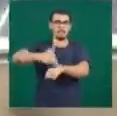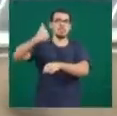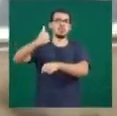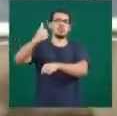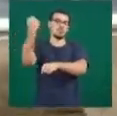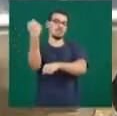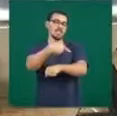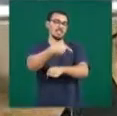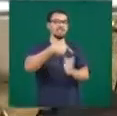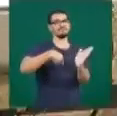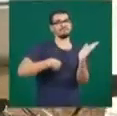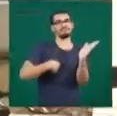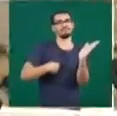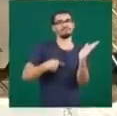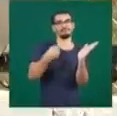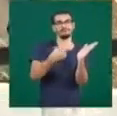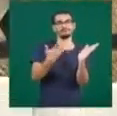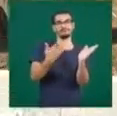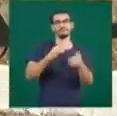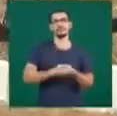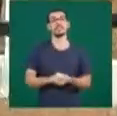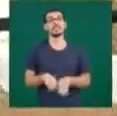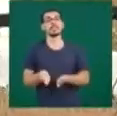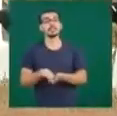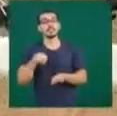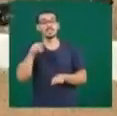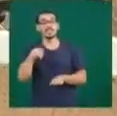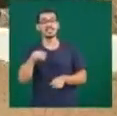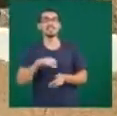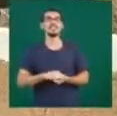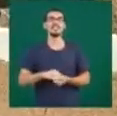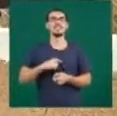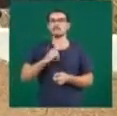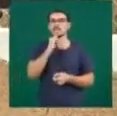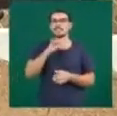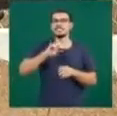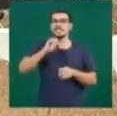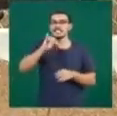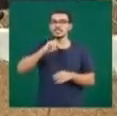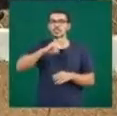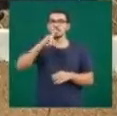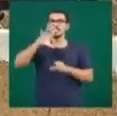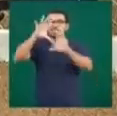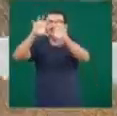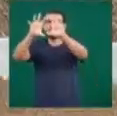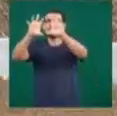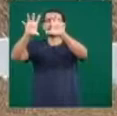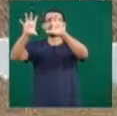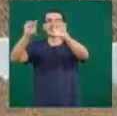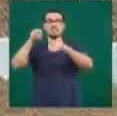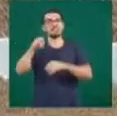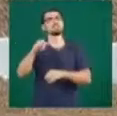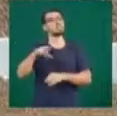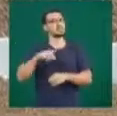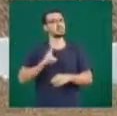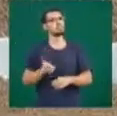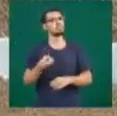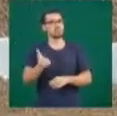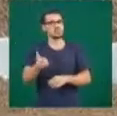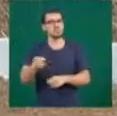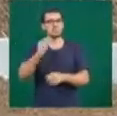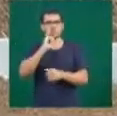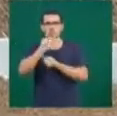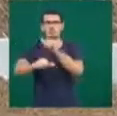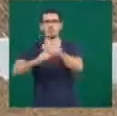o de silício. Além disso, o painel gera energia em dias nublados, mesmo em menor quantidade. A diferença é que ele